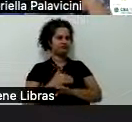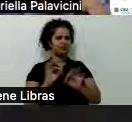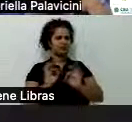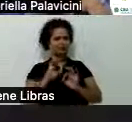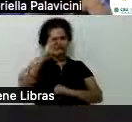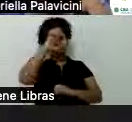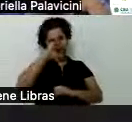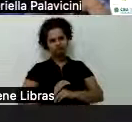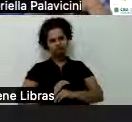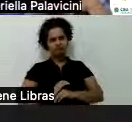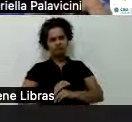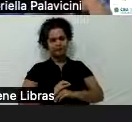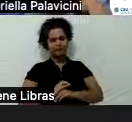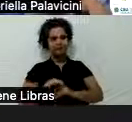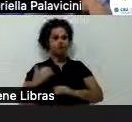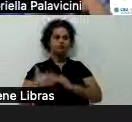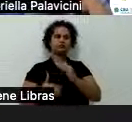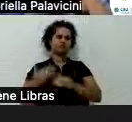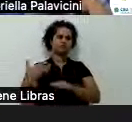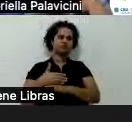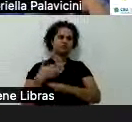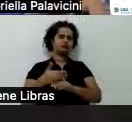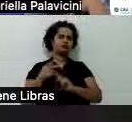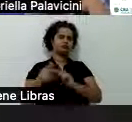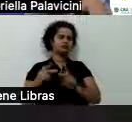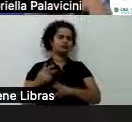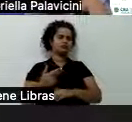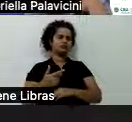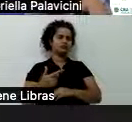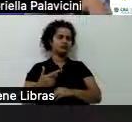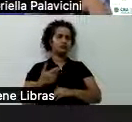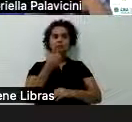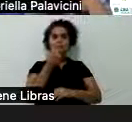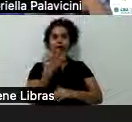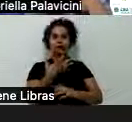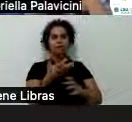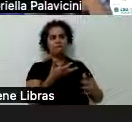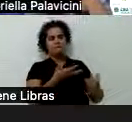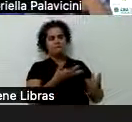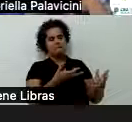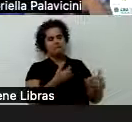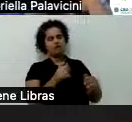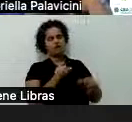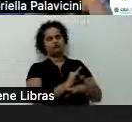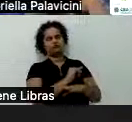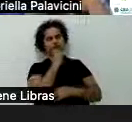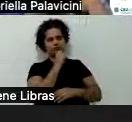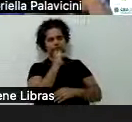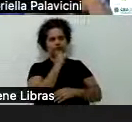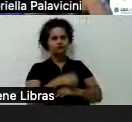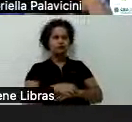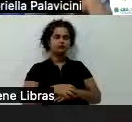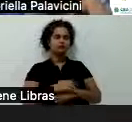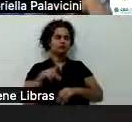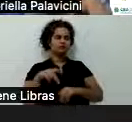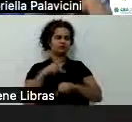não tem um processo participativo muito bem desenhado, apesar de que em alguns casos, como dessa praça aqui,